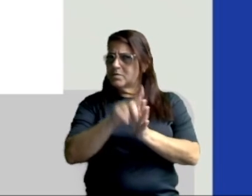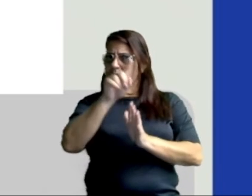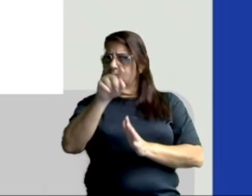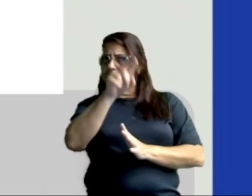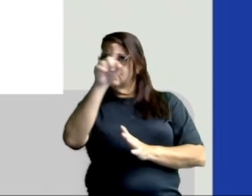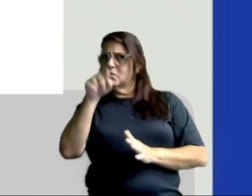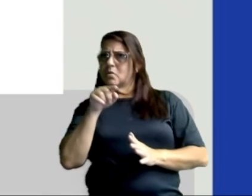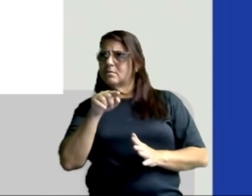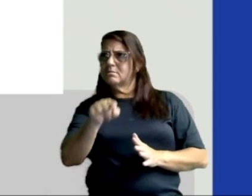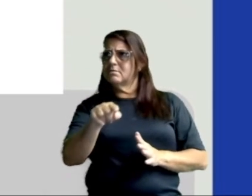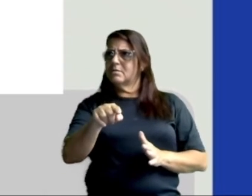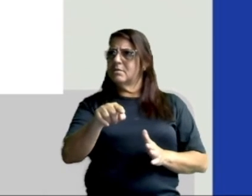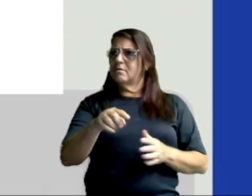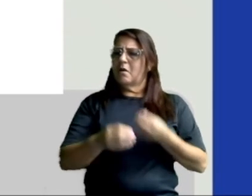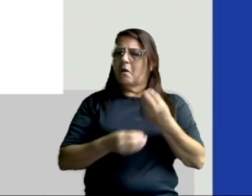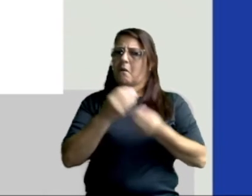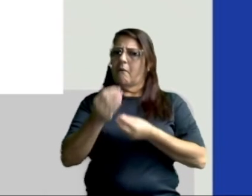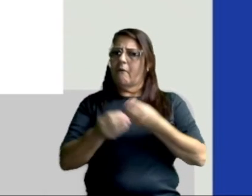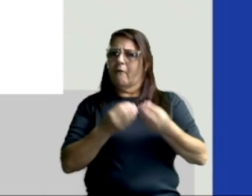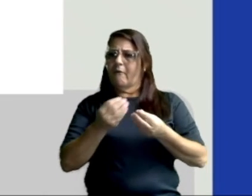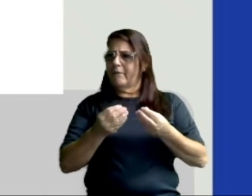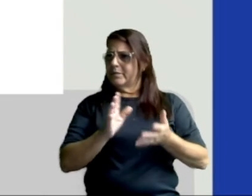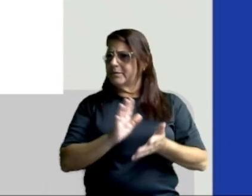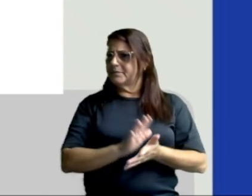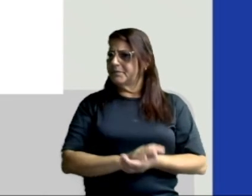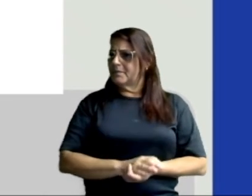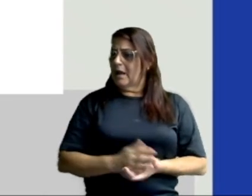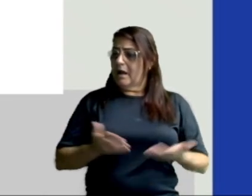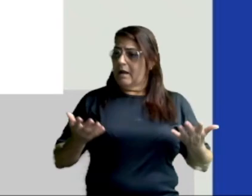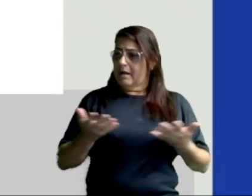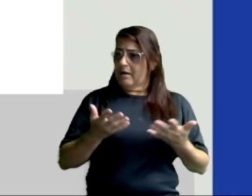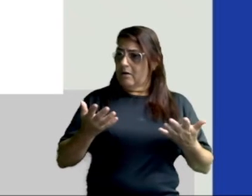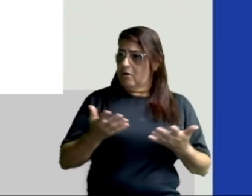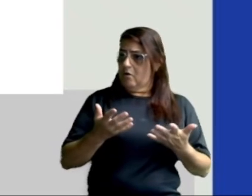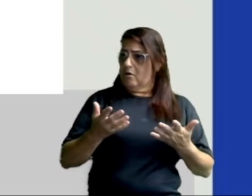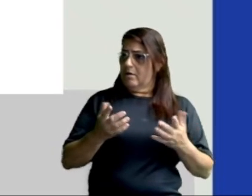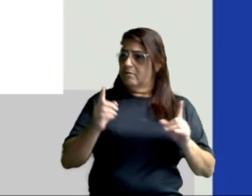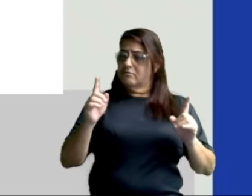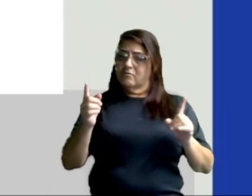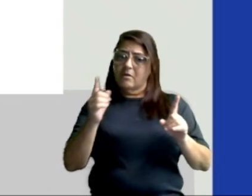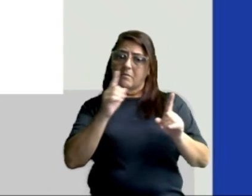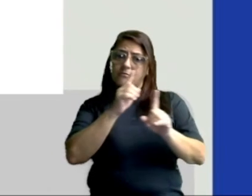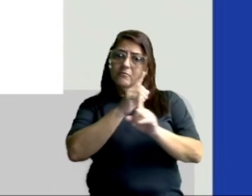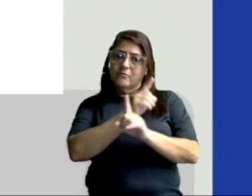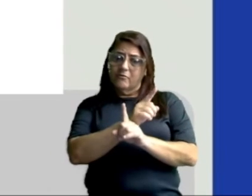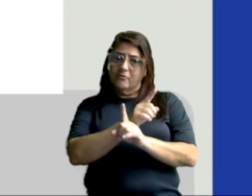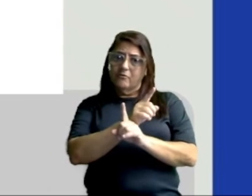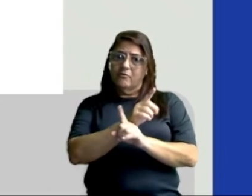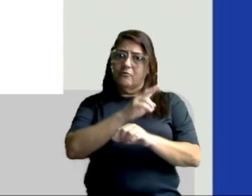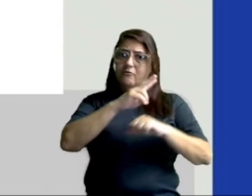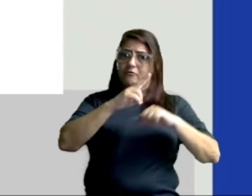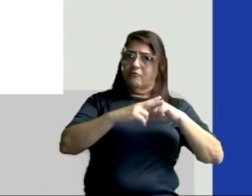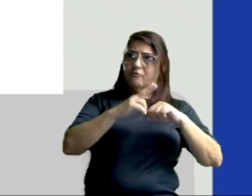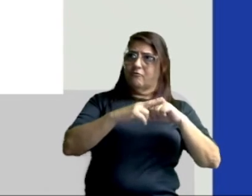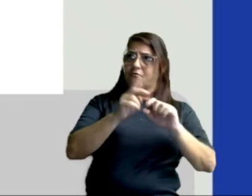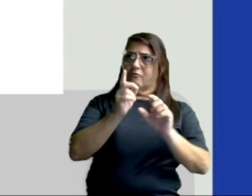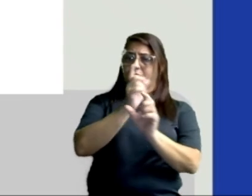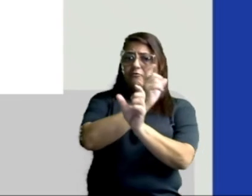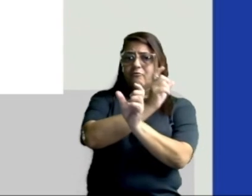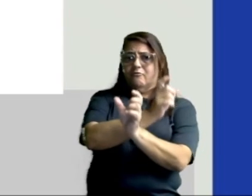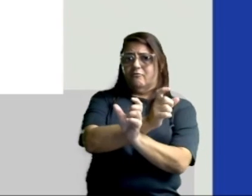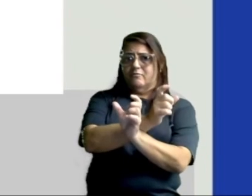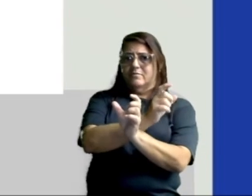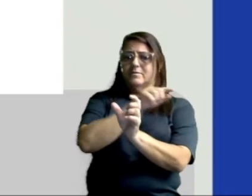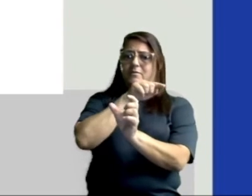interrogative form, como é que fica? Gente, a gente vai fazer a inversão. o verbo fica na frente e depois vem o